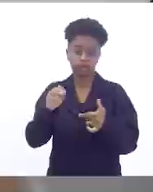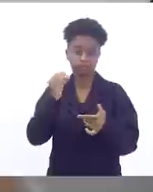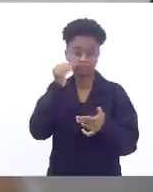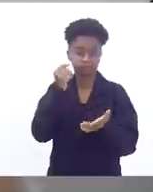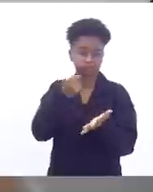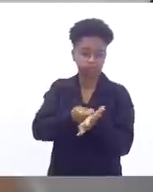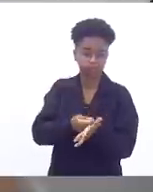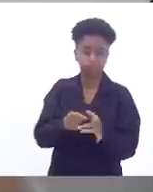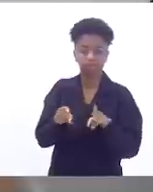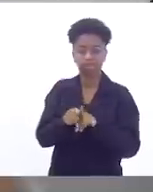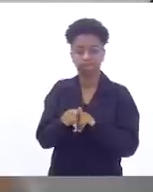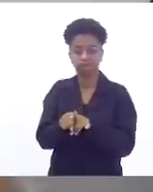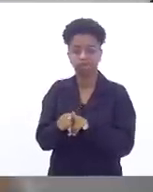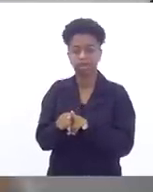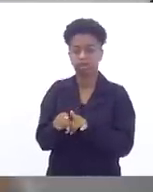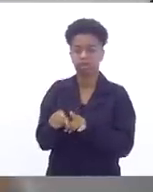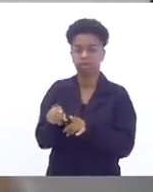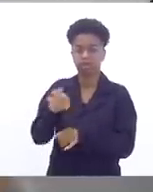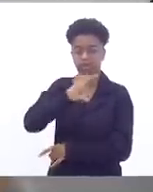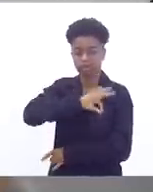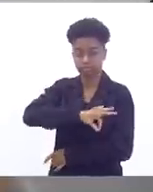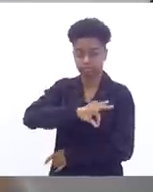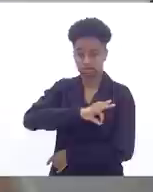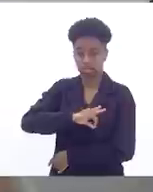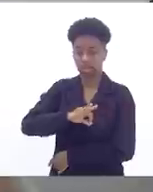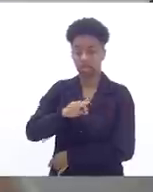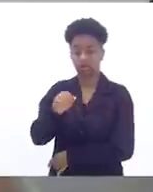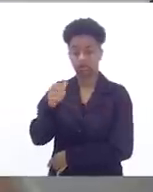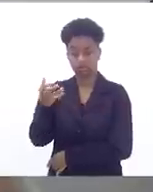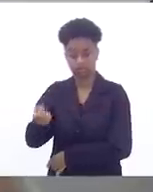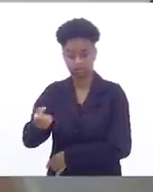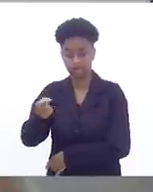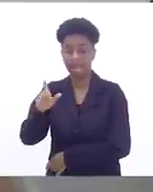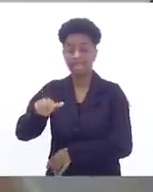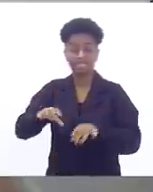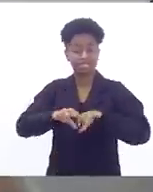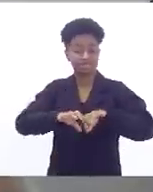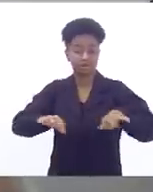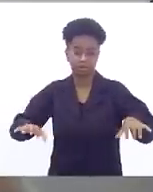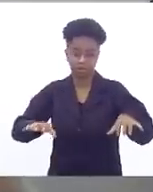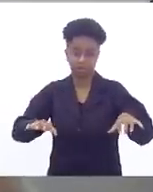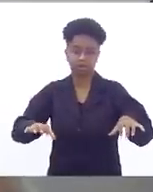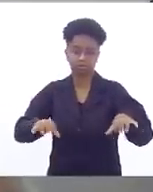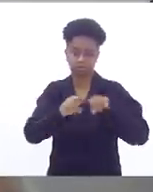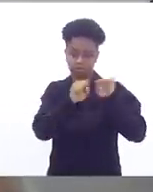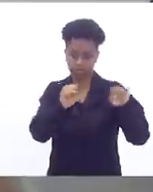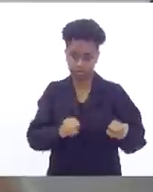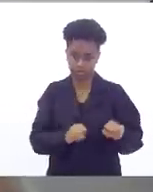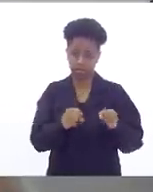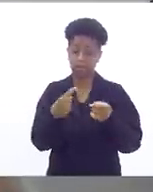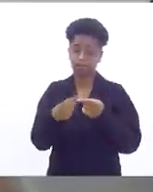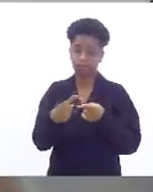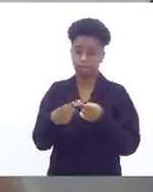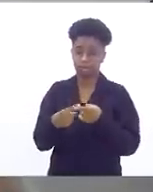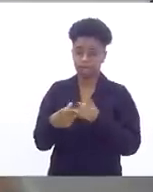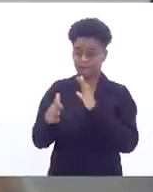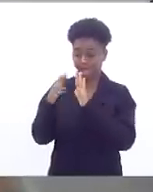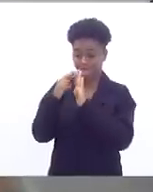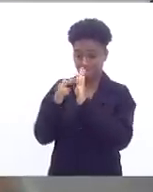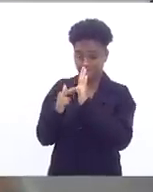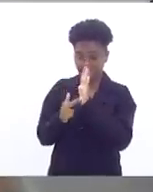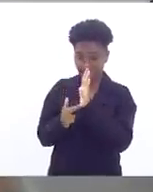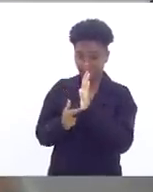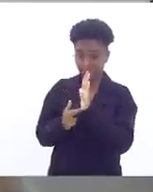de benefício Previdenciário é a separação deles do cigarra por que que eu digo isso né as regras